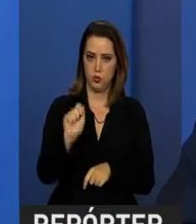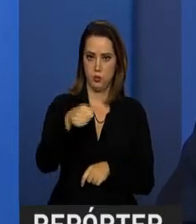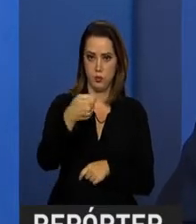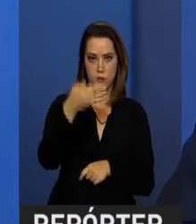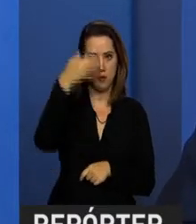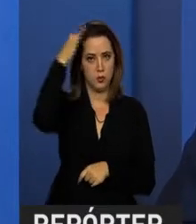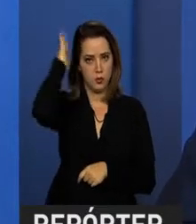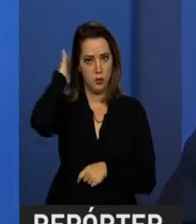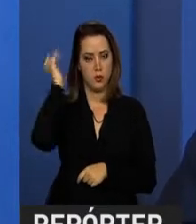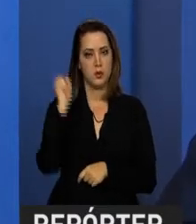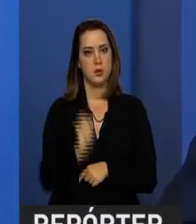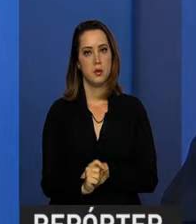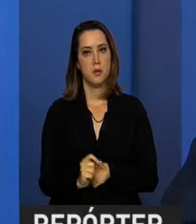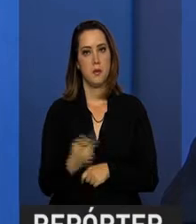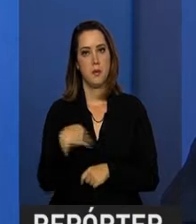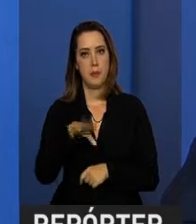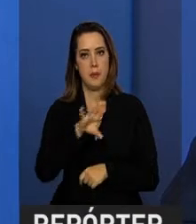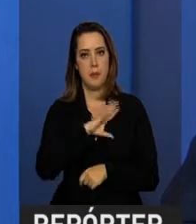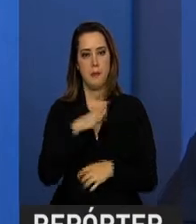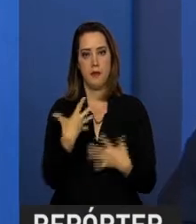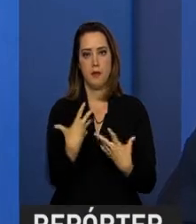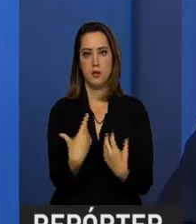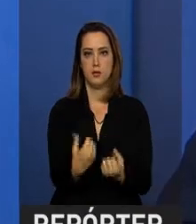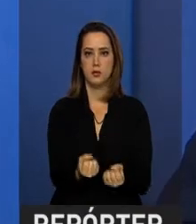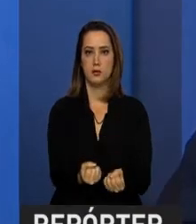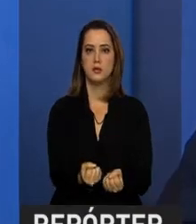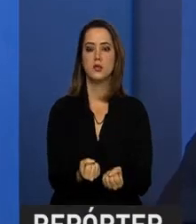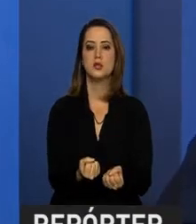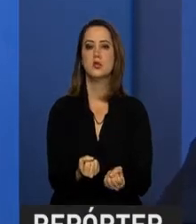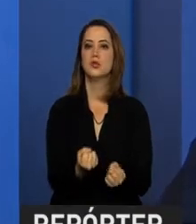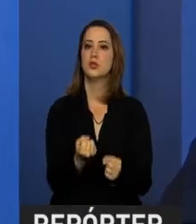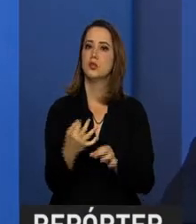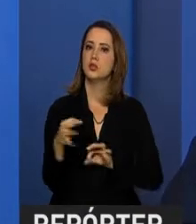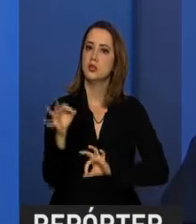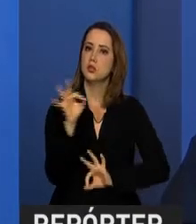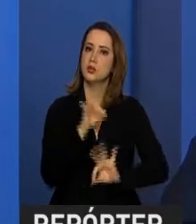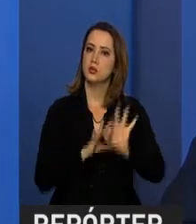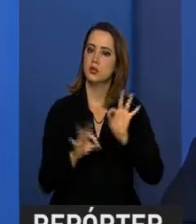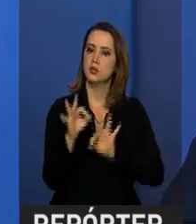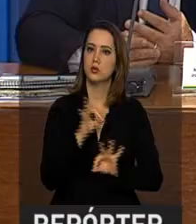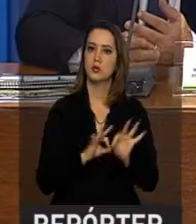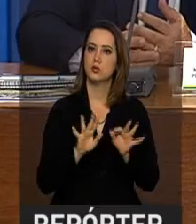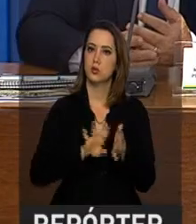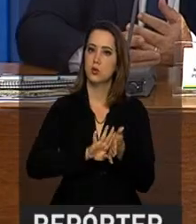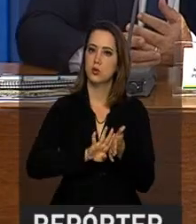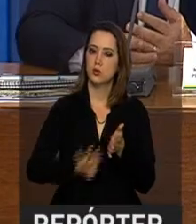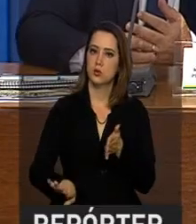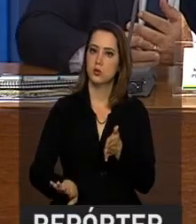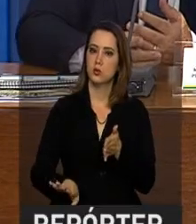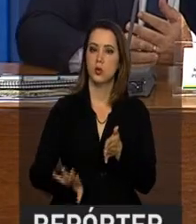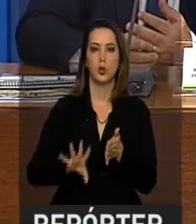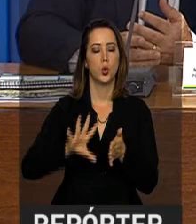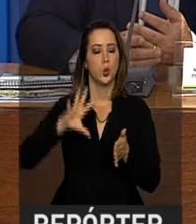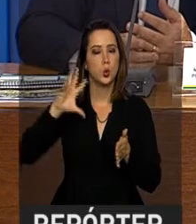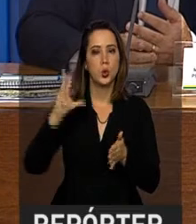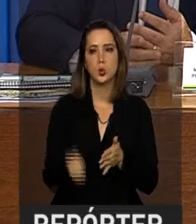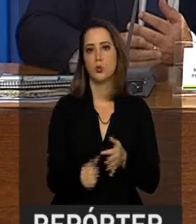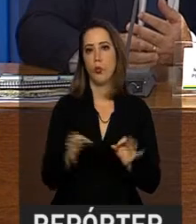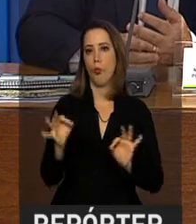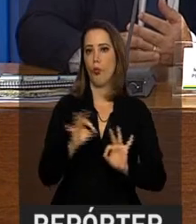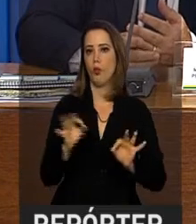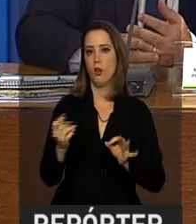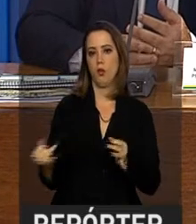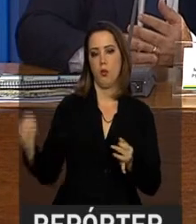com sua autorização nós vamos á através do planejamento da fazenda retirar os impostos as